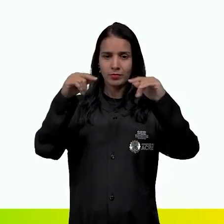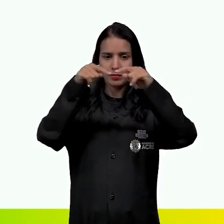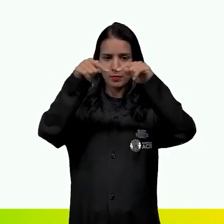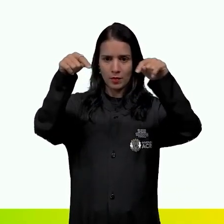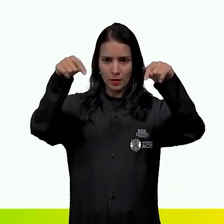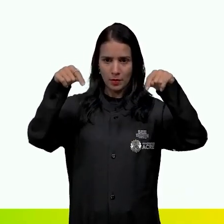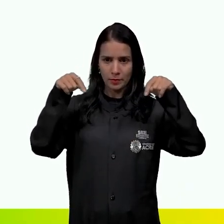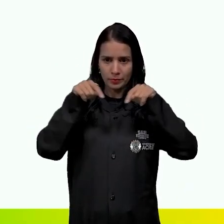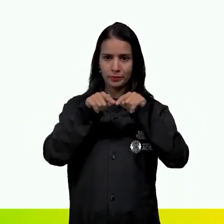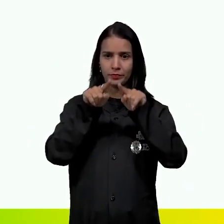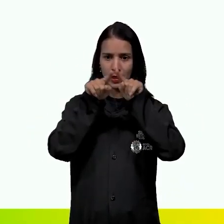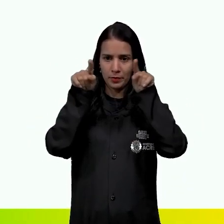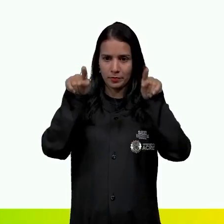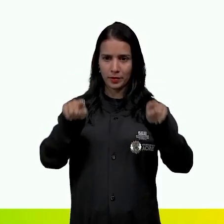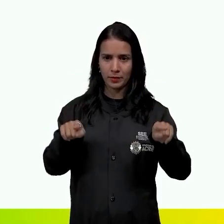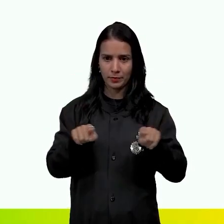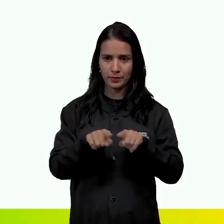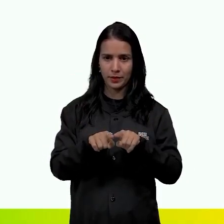cujo plano